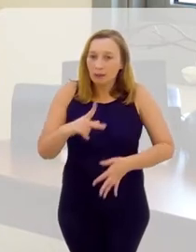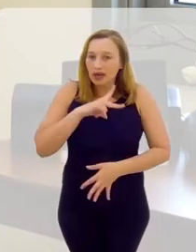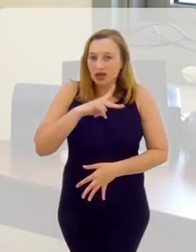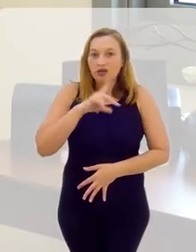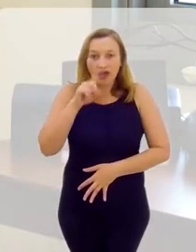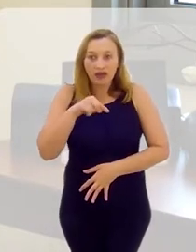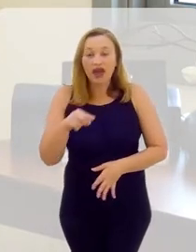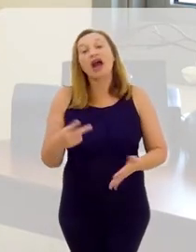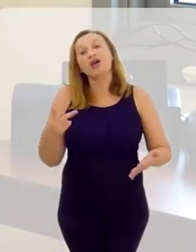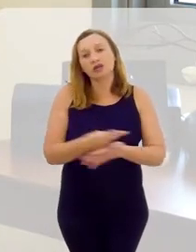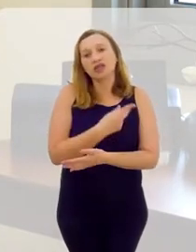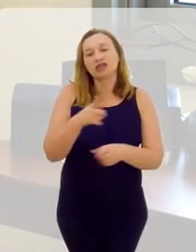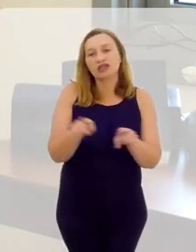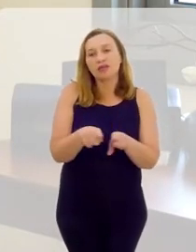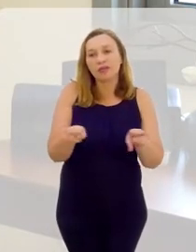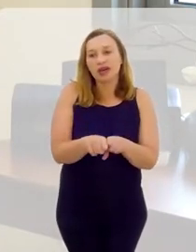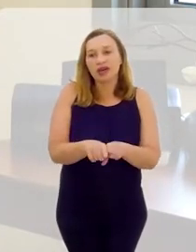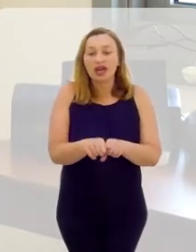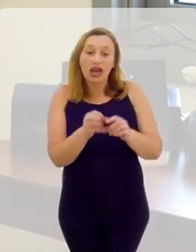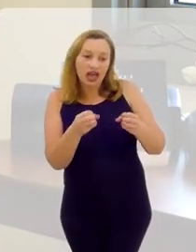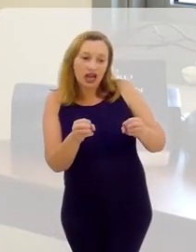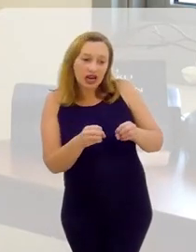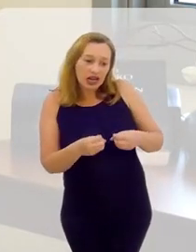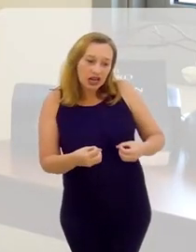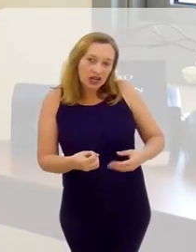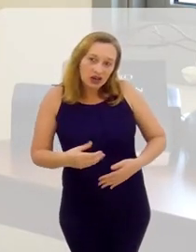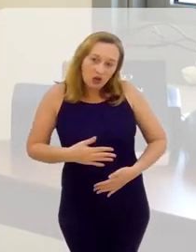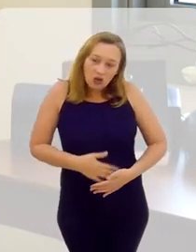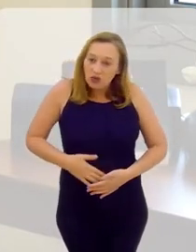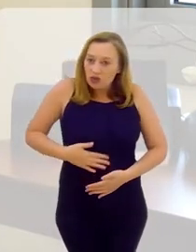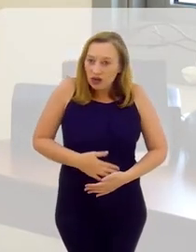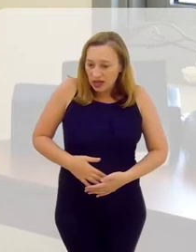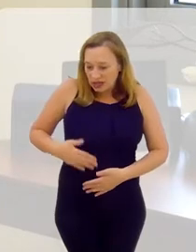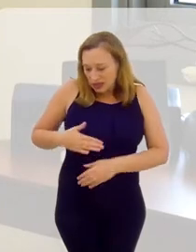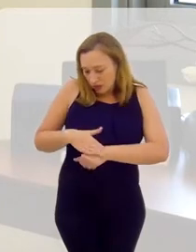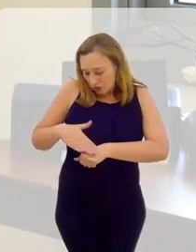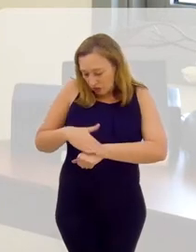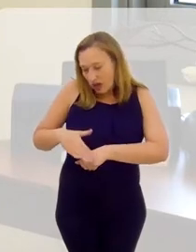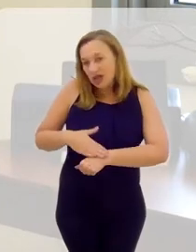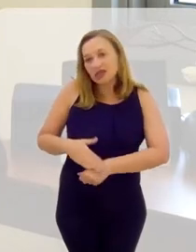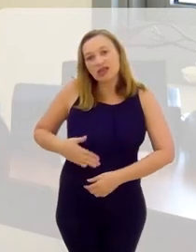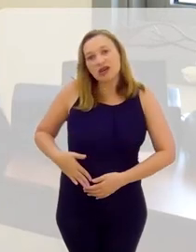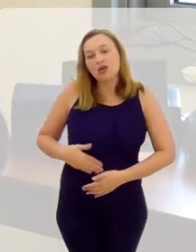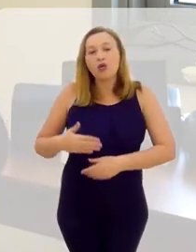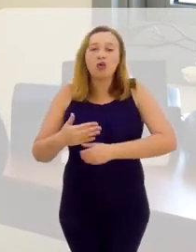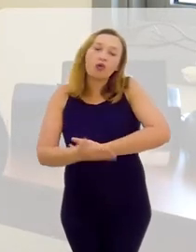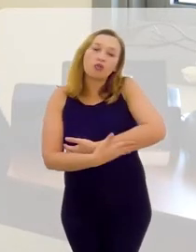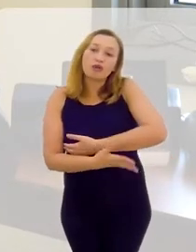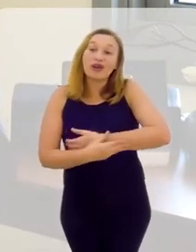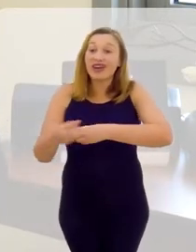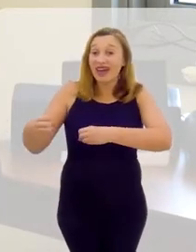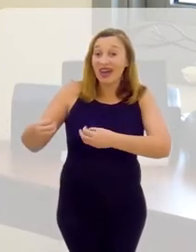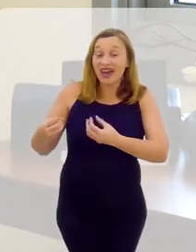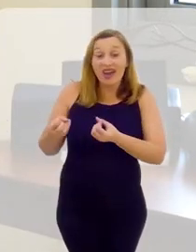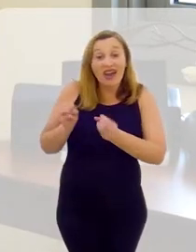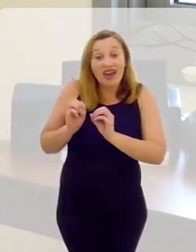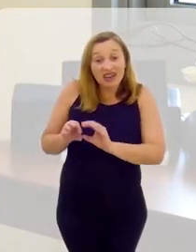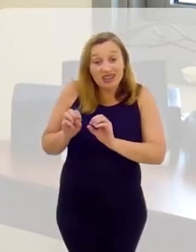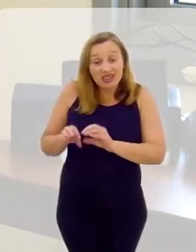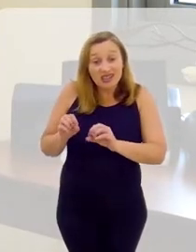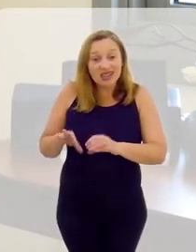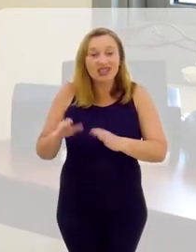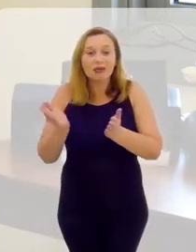pessoal, acontece também nessa esfera. Ela ensina para ele o Evangelho, coloca músicas, né, como reflete todo o